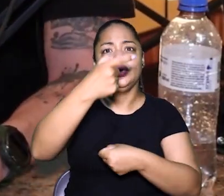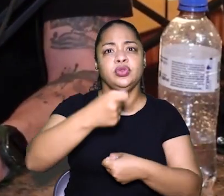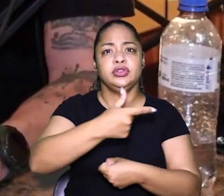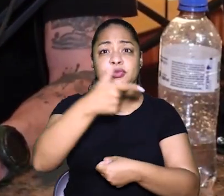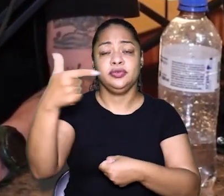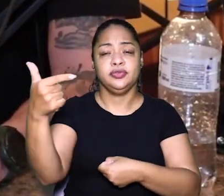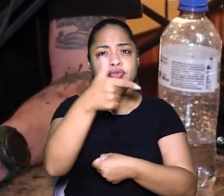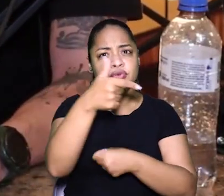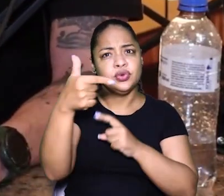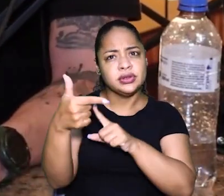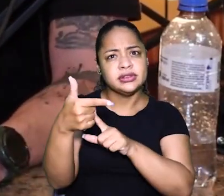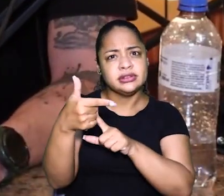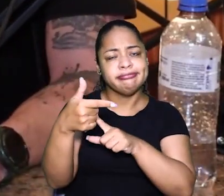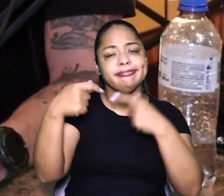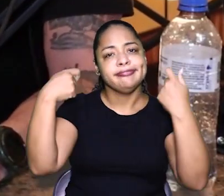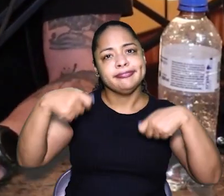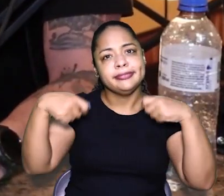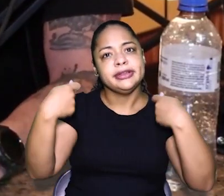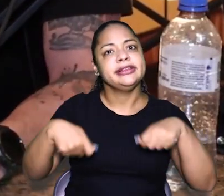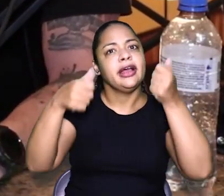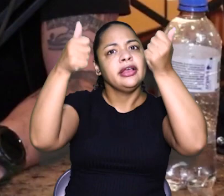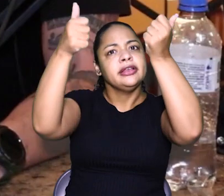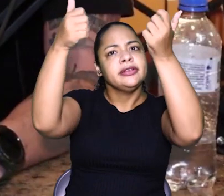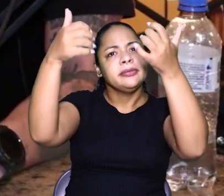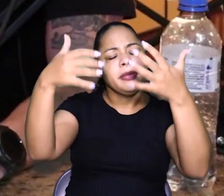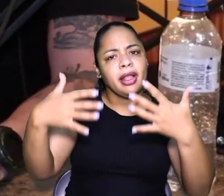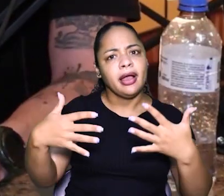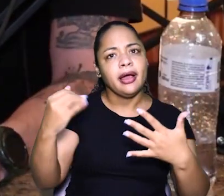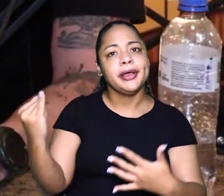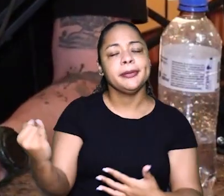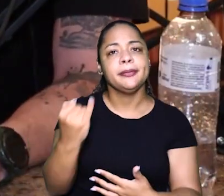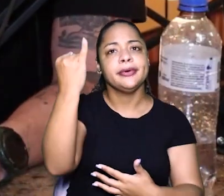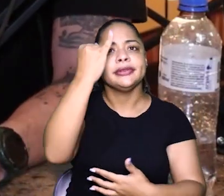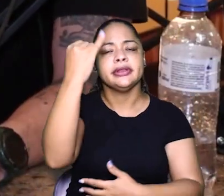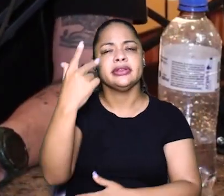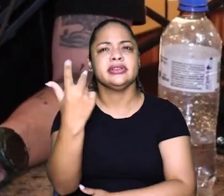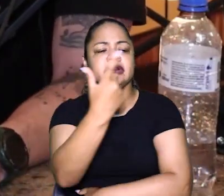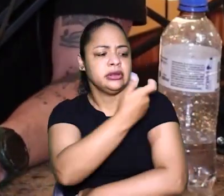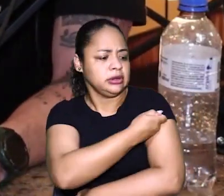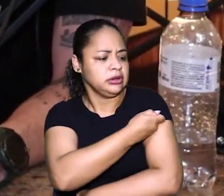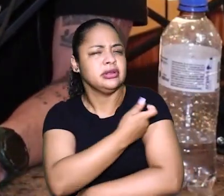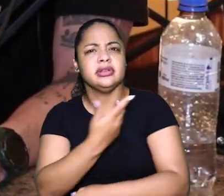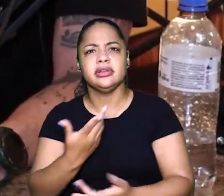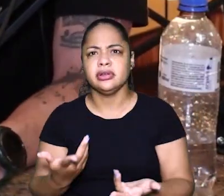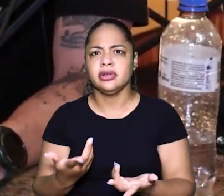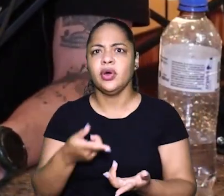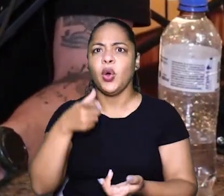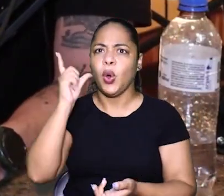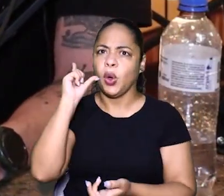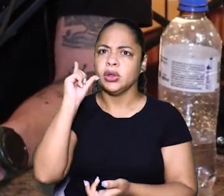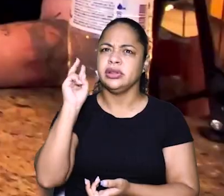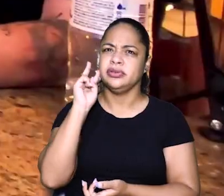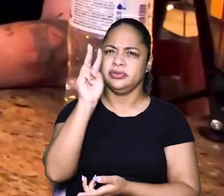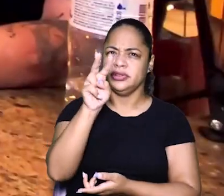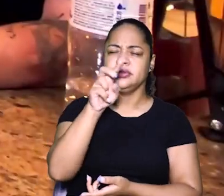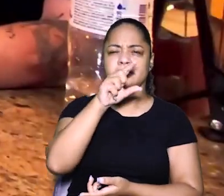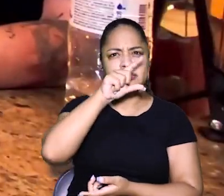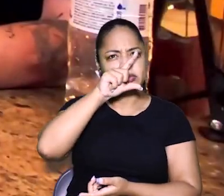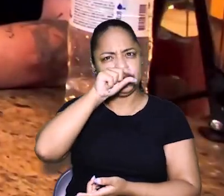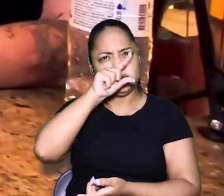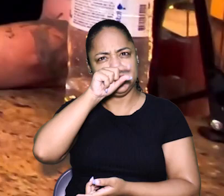2022, ter que explicar para os outros a importância da vacina? No entanto, ontem eu li um tweet, eu